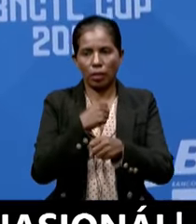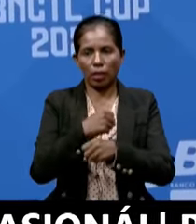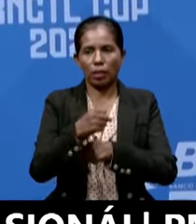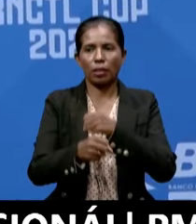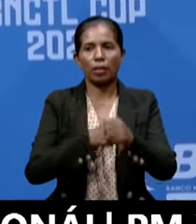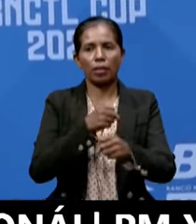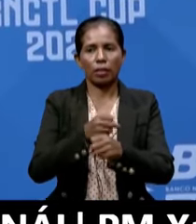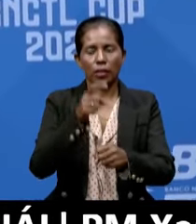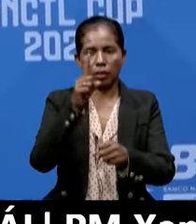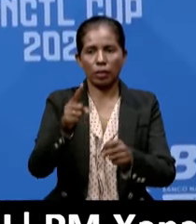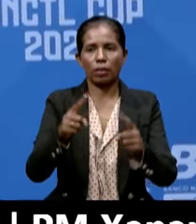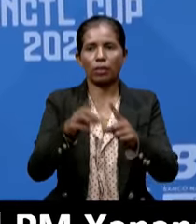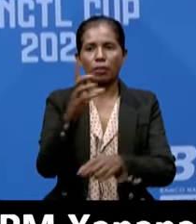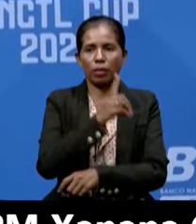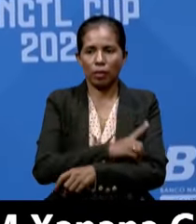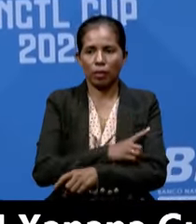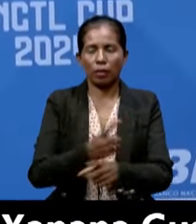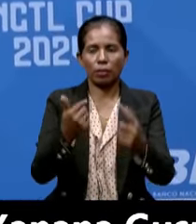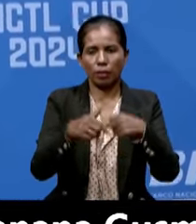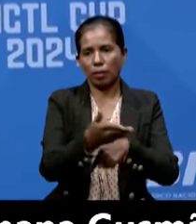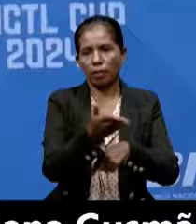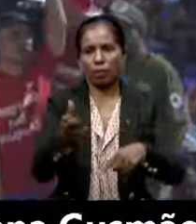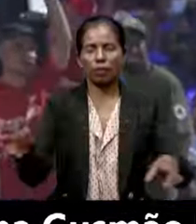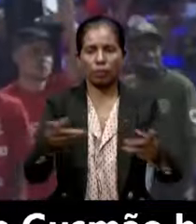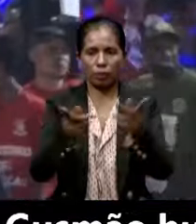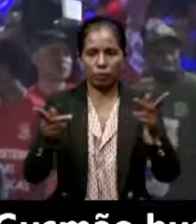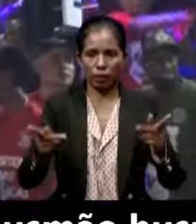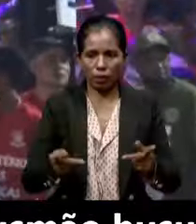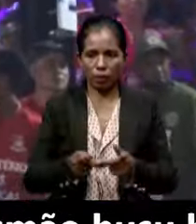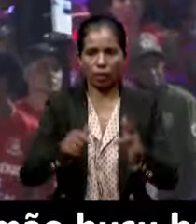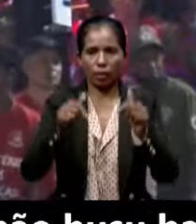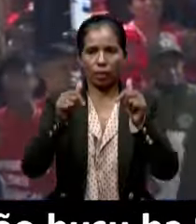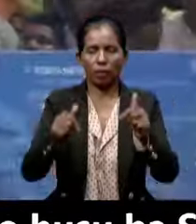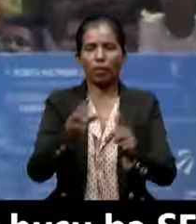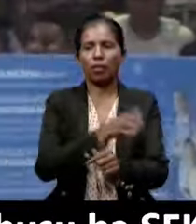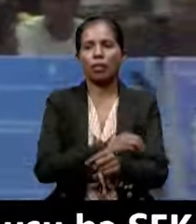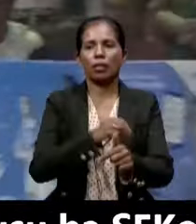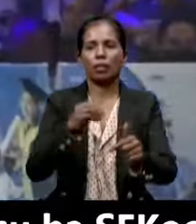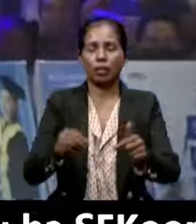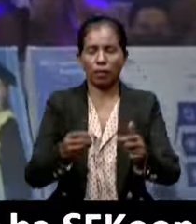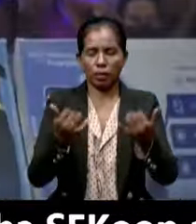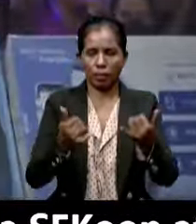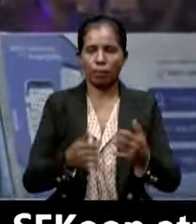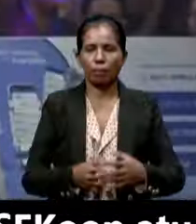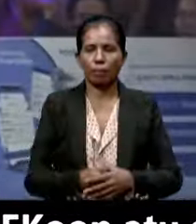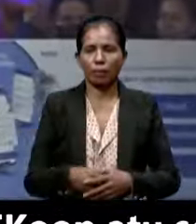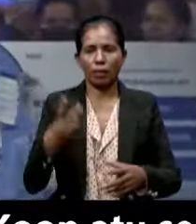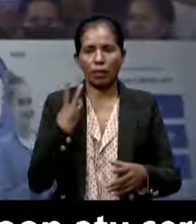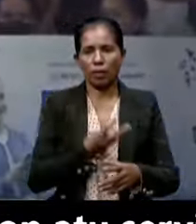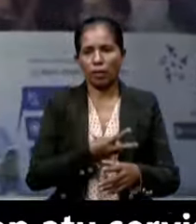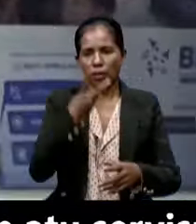Tineira Lara. Oi, Itabolsira, marca Itabolsira Fati e a encerramento do torneio União. Itareca,